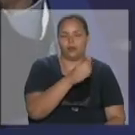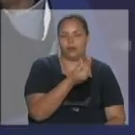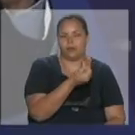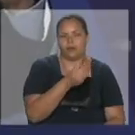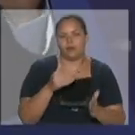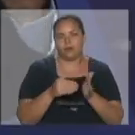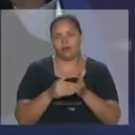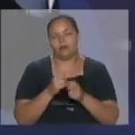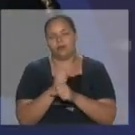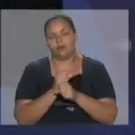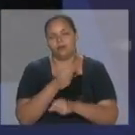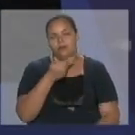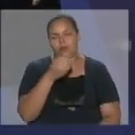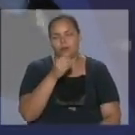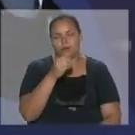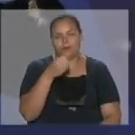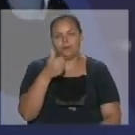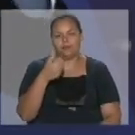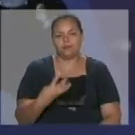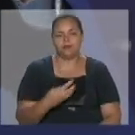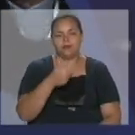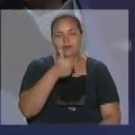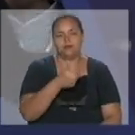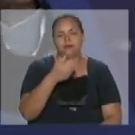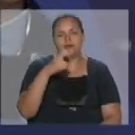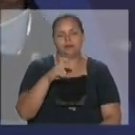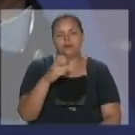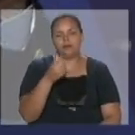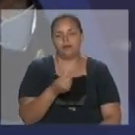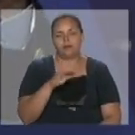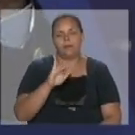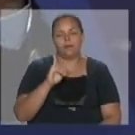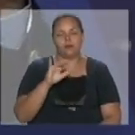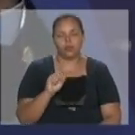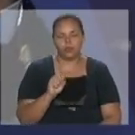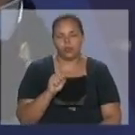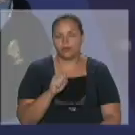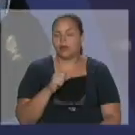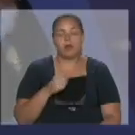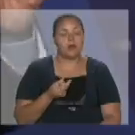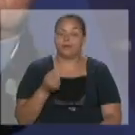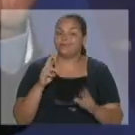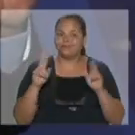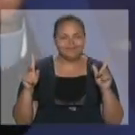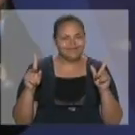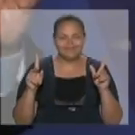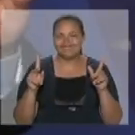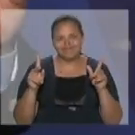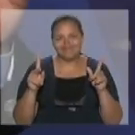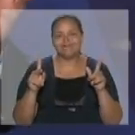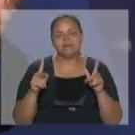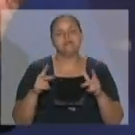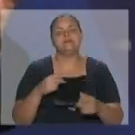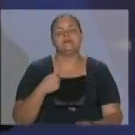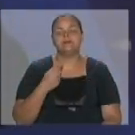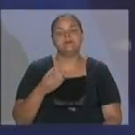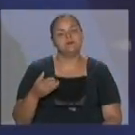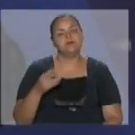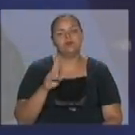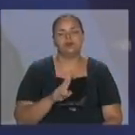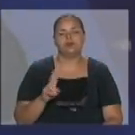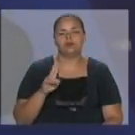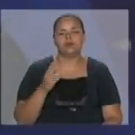2006 a 2014, são 156 bilhões para 88 bilhões. É muita diferença, muita diferença. Então, ela